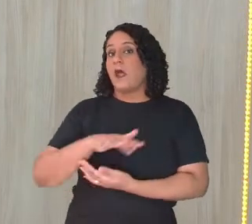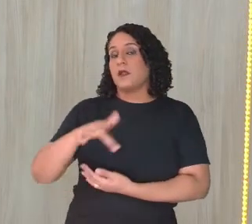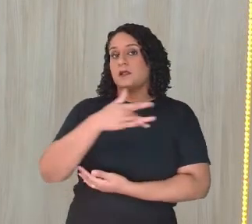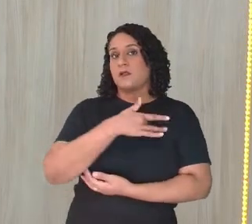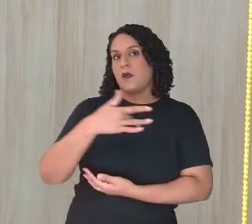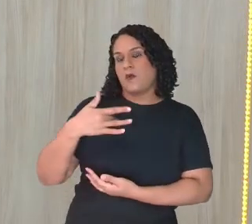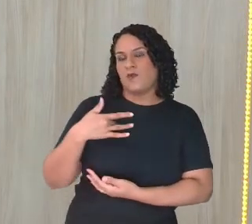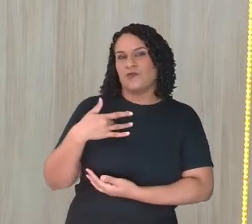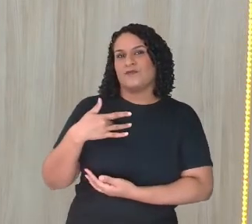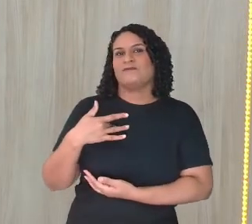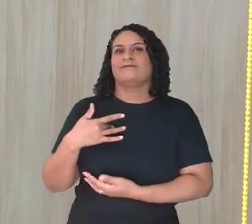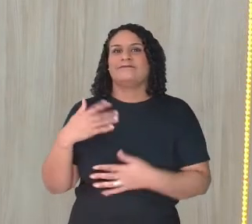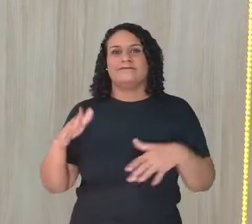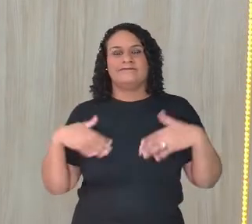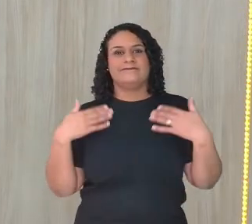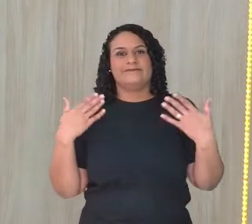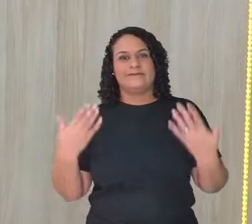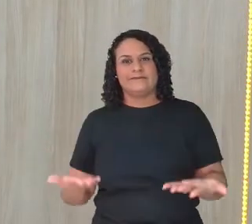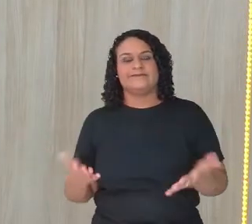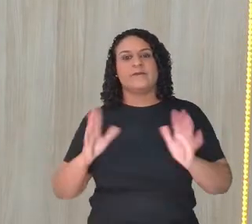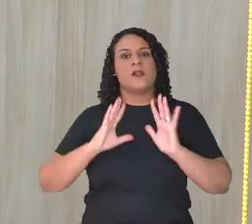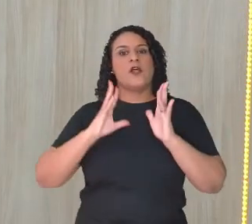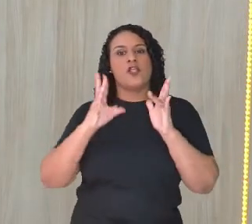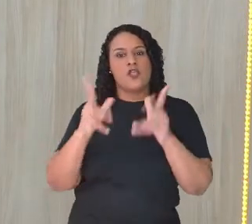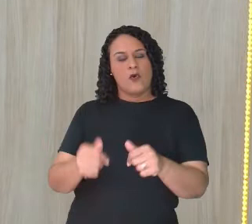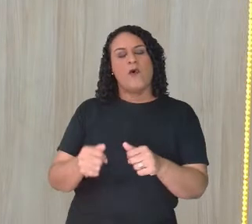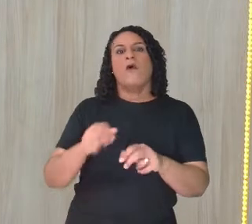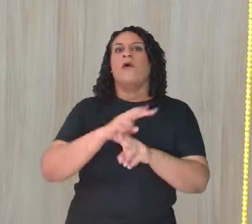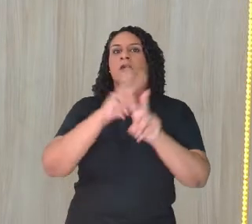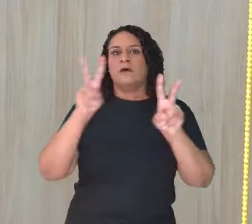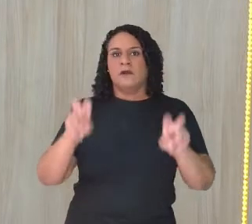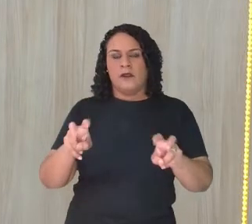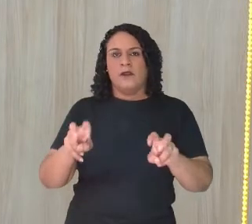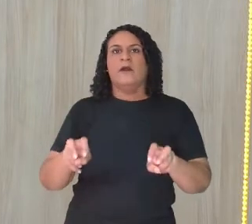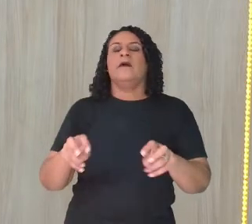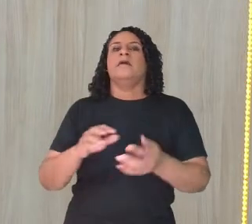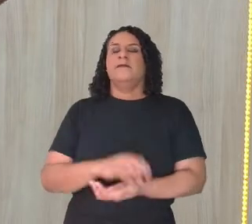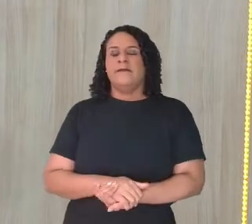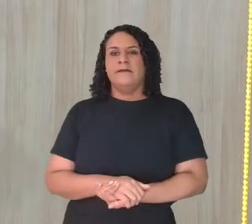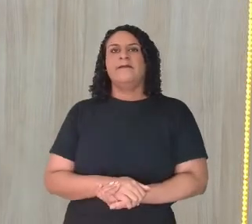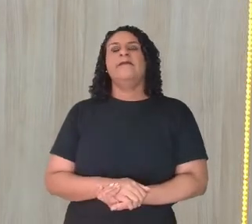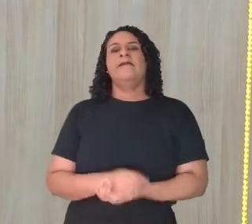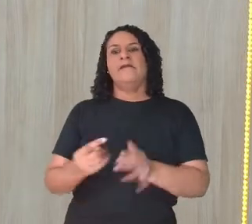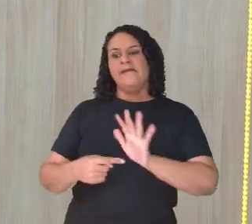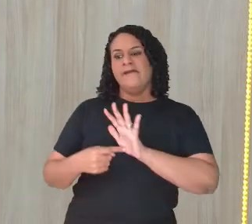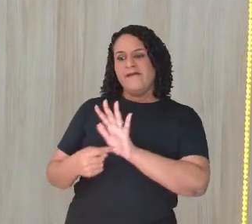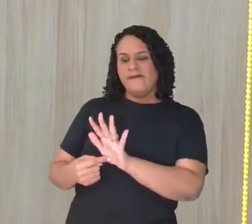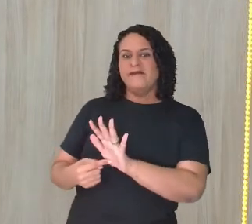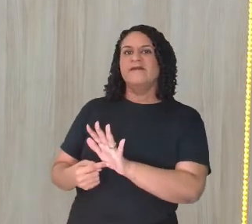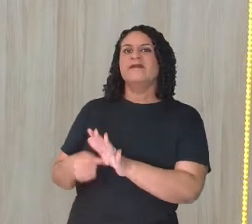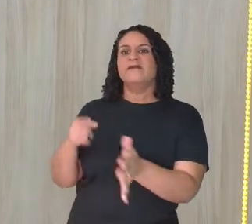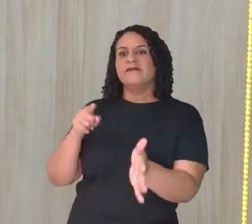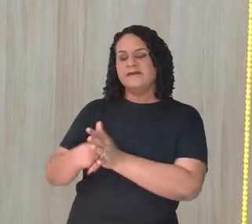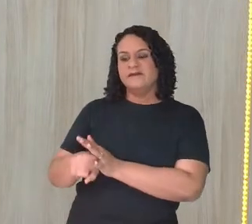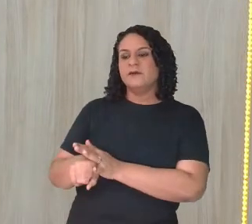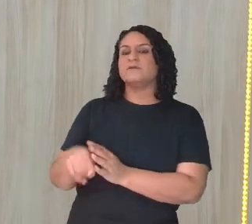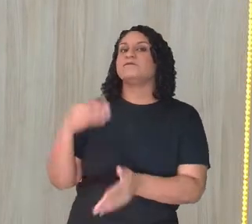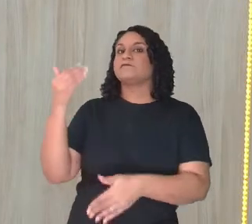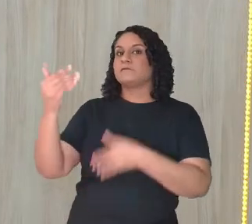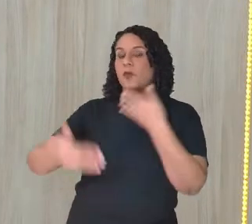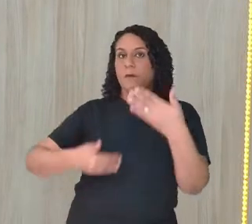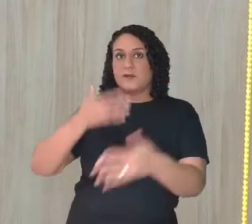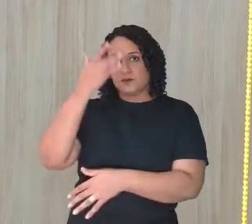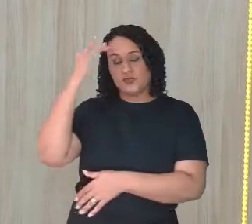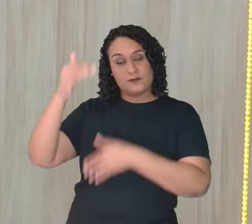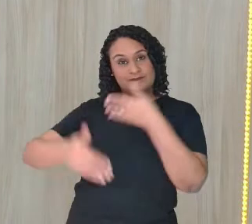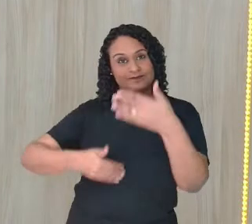saúde pública? Então, todos esses temas são lançados para os participantes desse debate